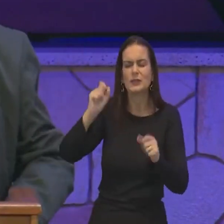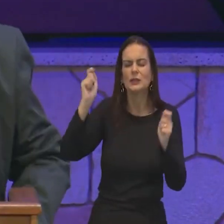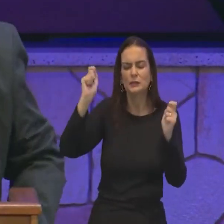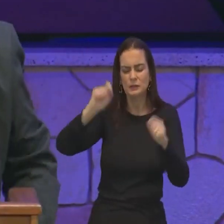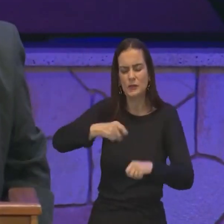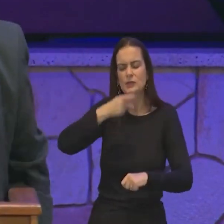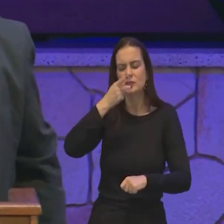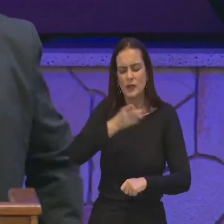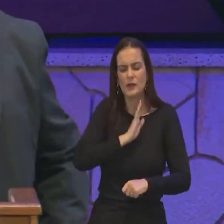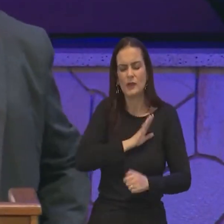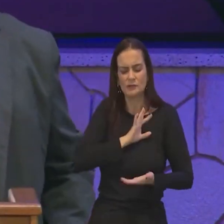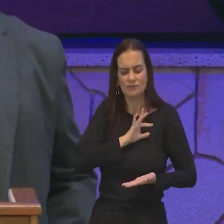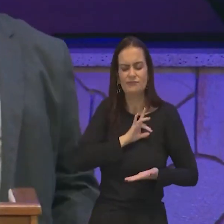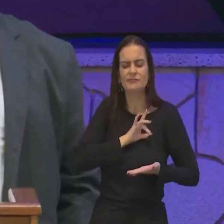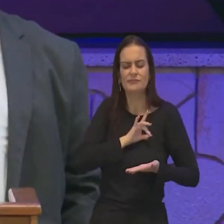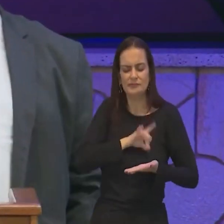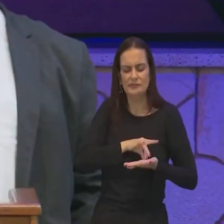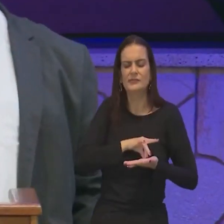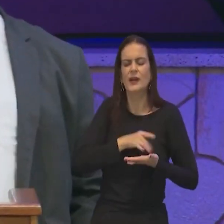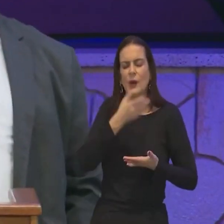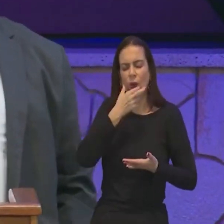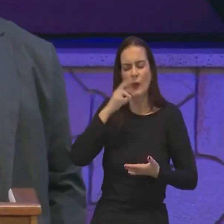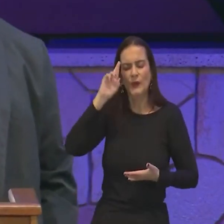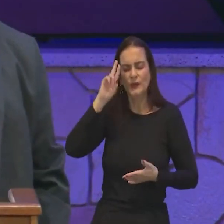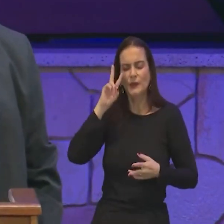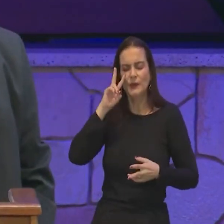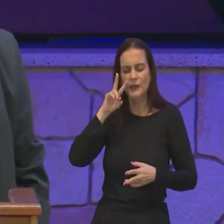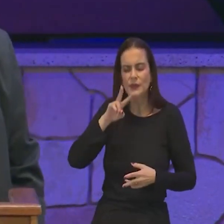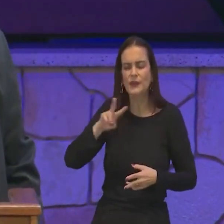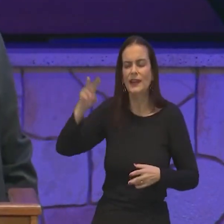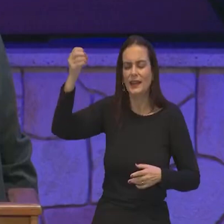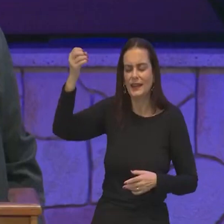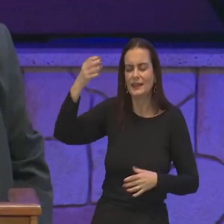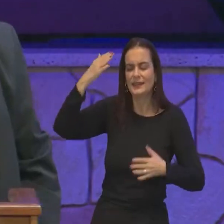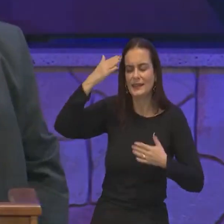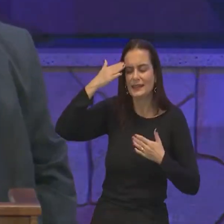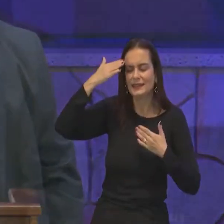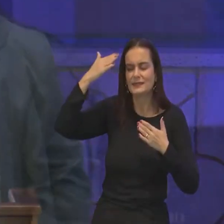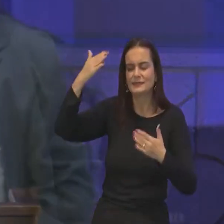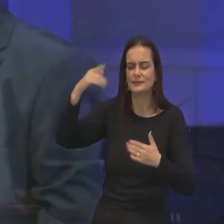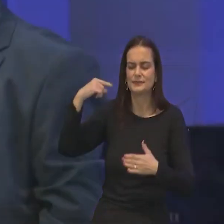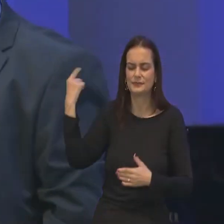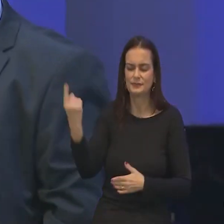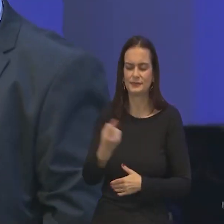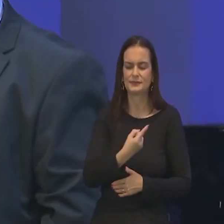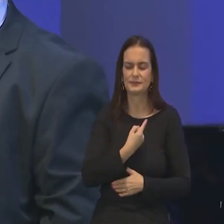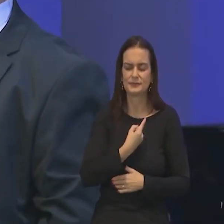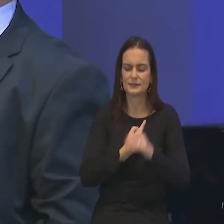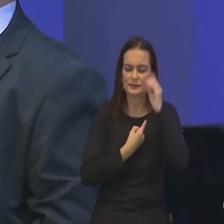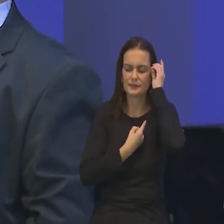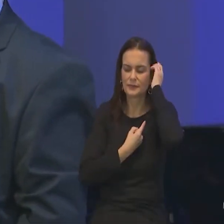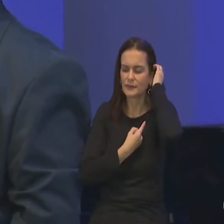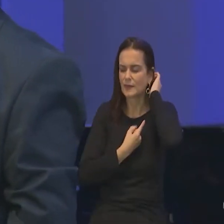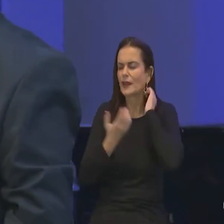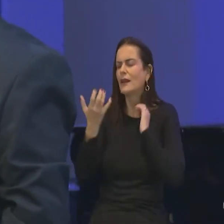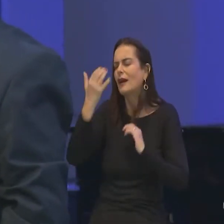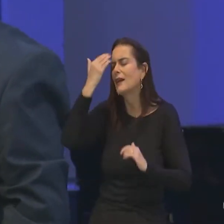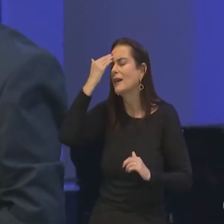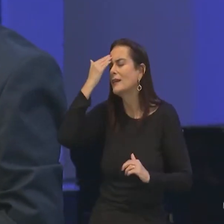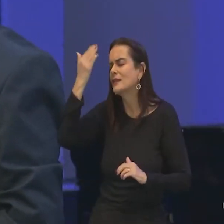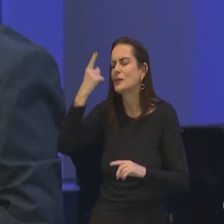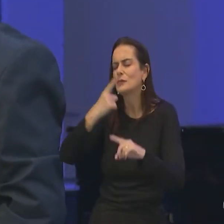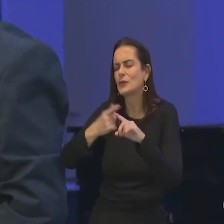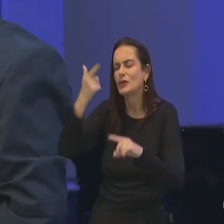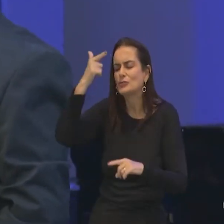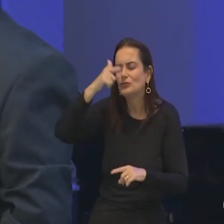nosso coração que temos visto ao Senhor mais uma vez neste lugar, Senhor, nesta casa. Quero te agradecer, Senhor, porque mais